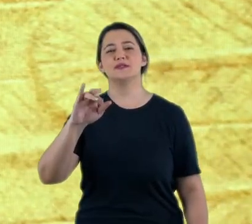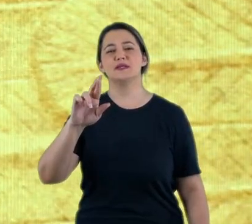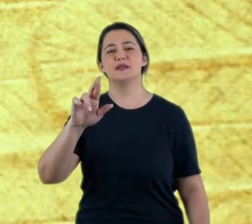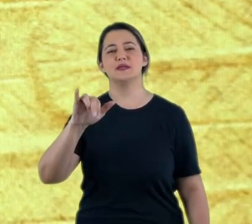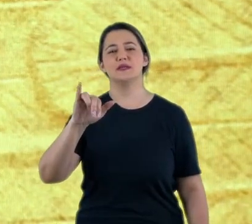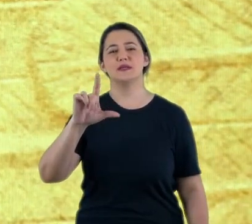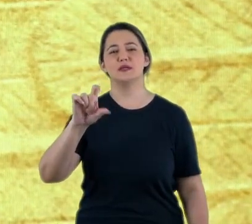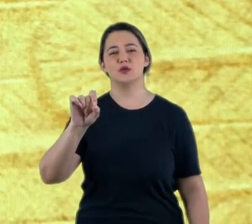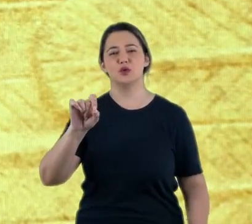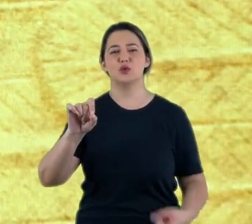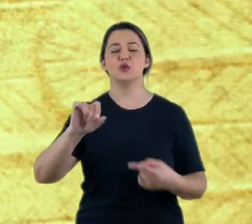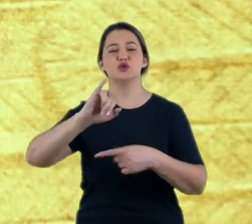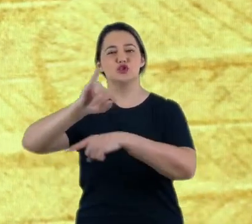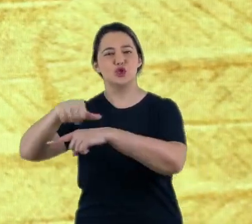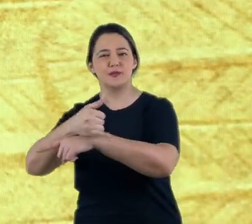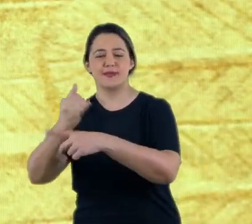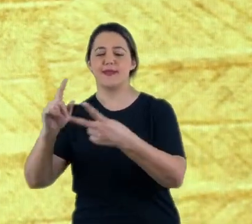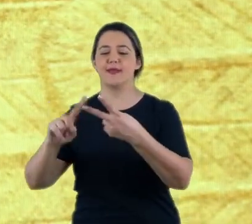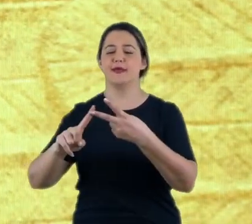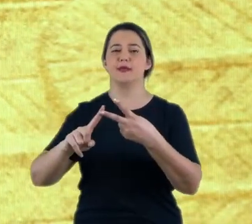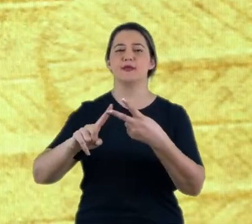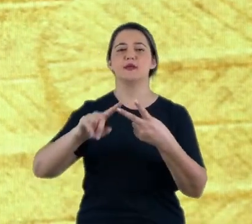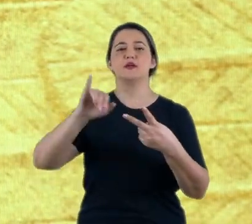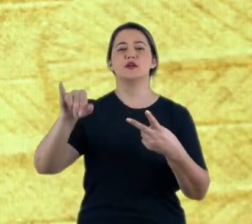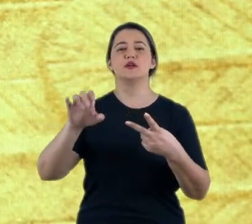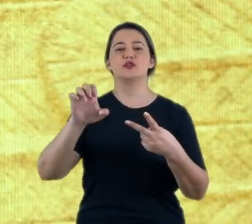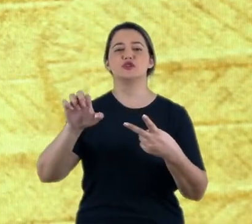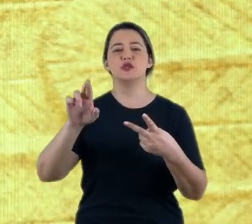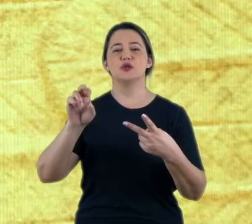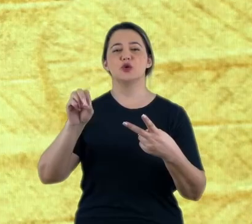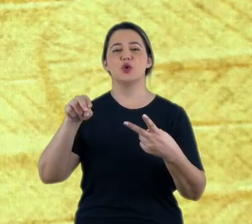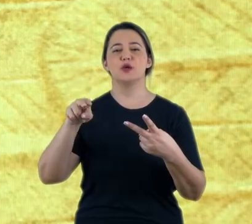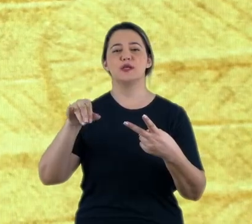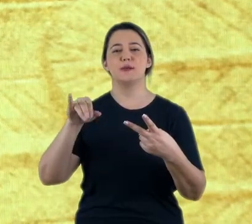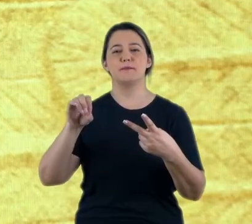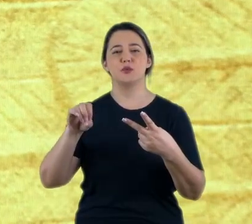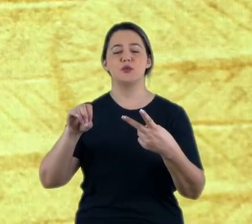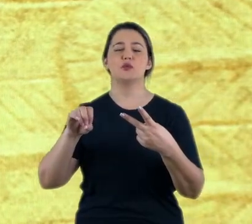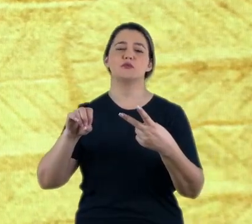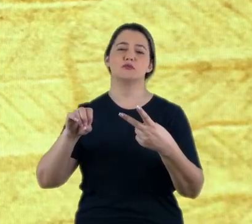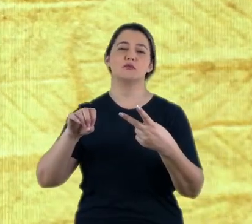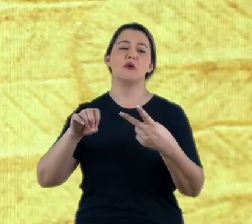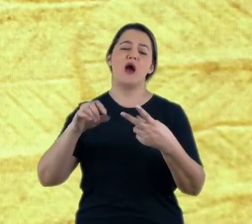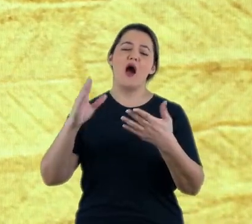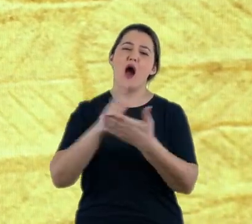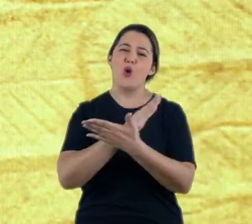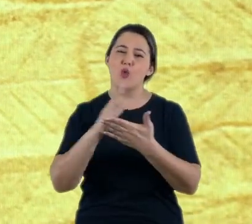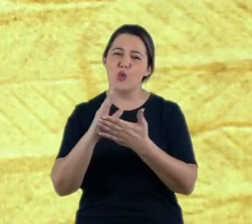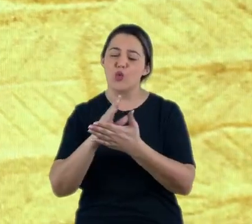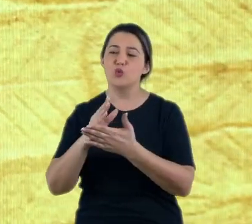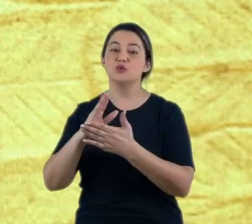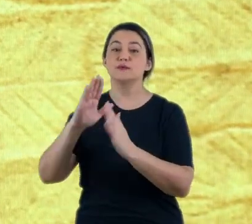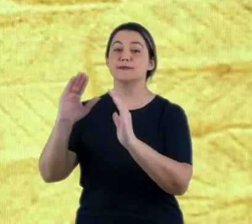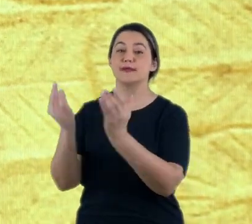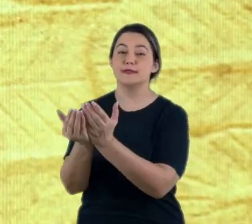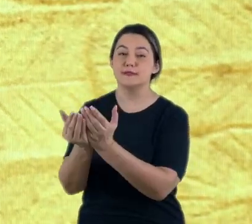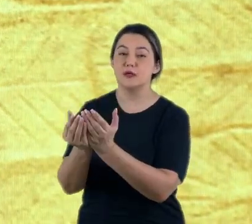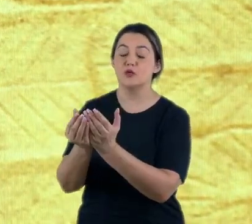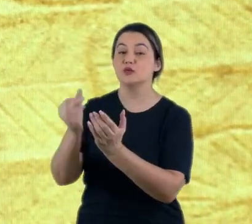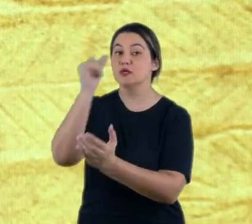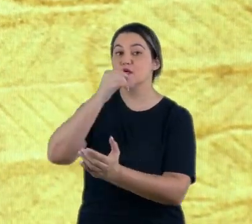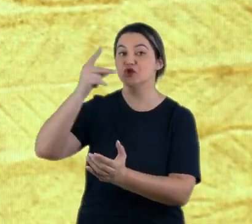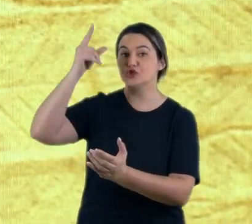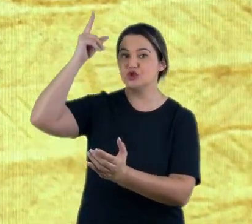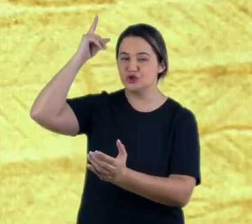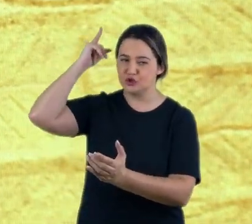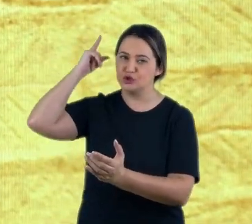Jerusalém, Vitorino de Petu, Jerônimo e Teodoreto, apenas para mencionar alguns cristãos ou